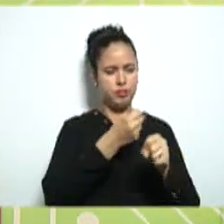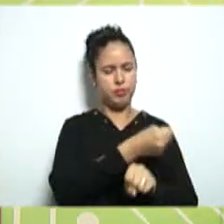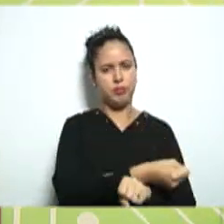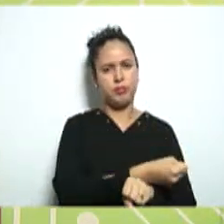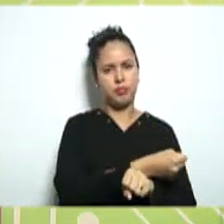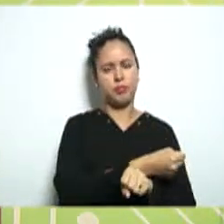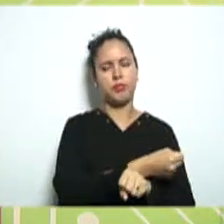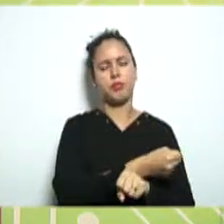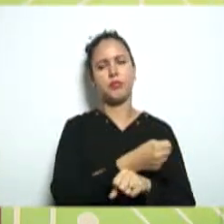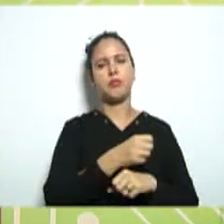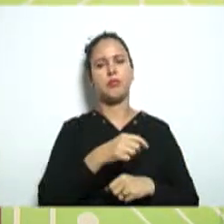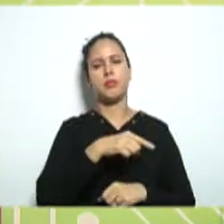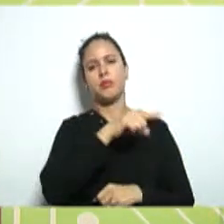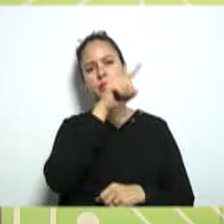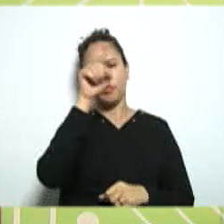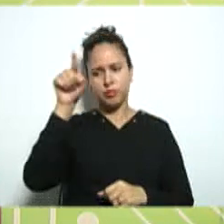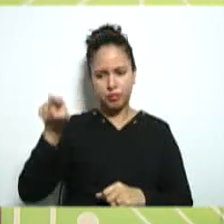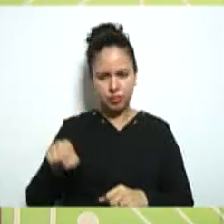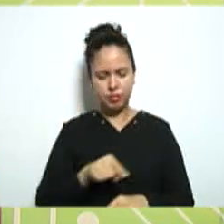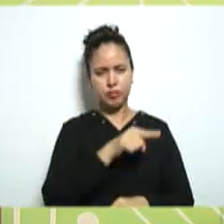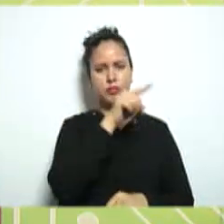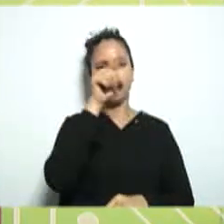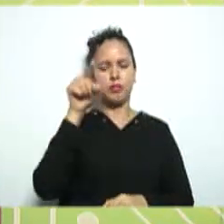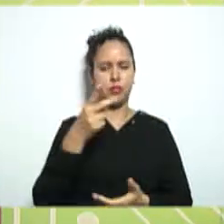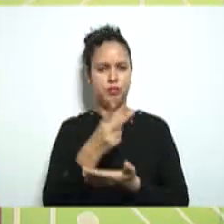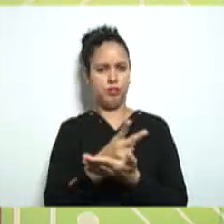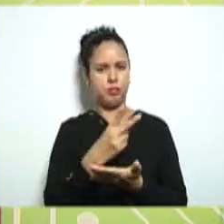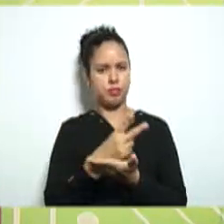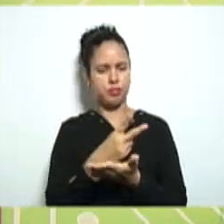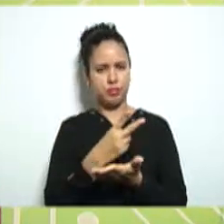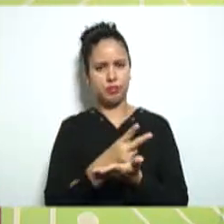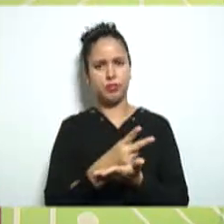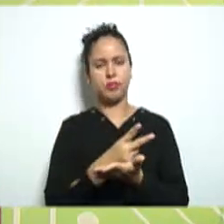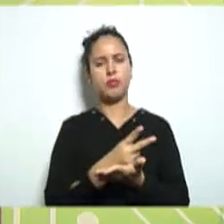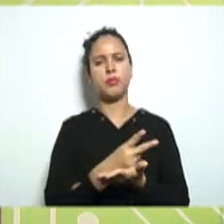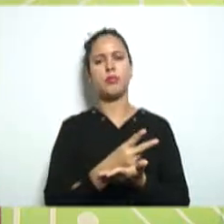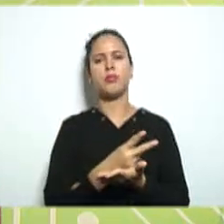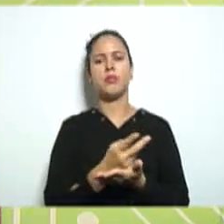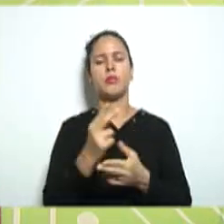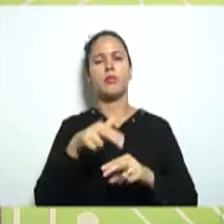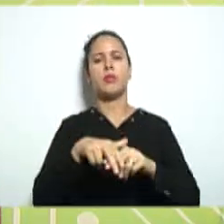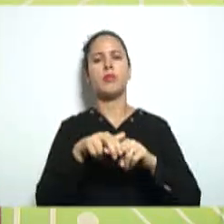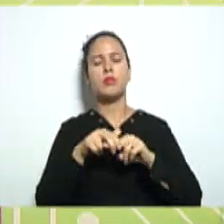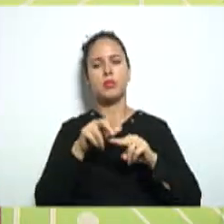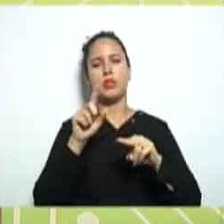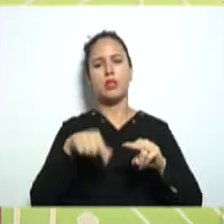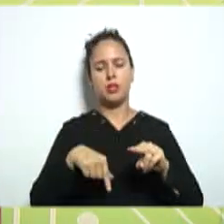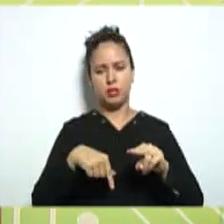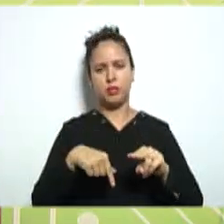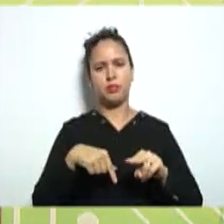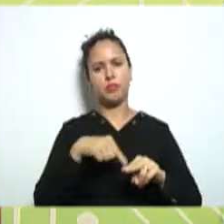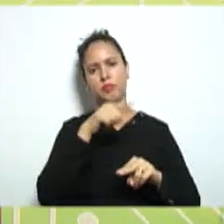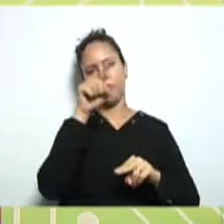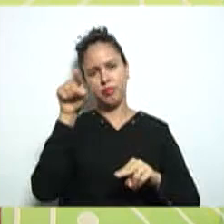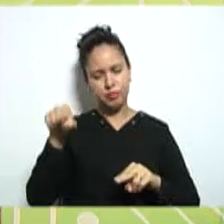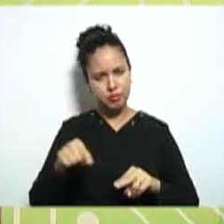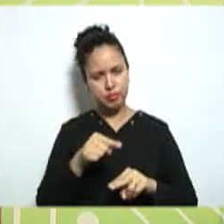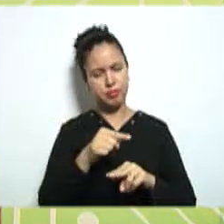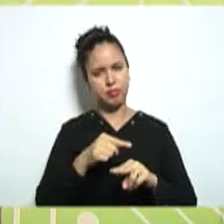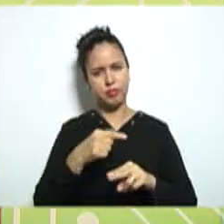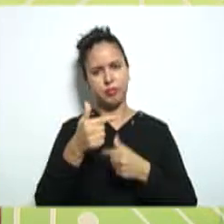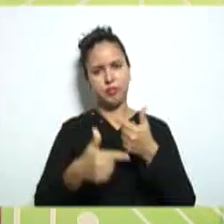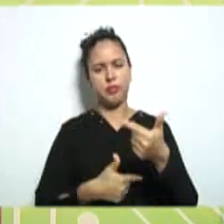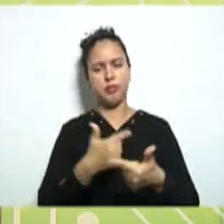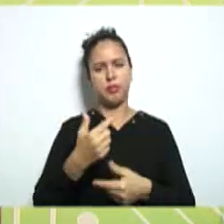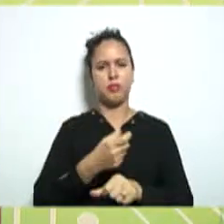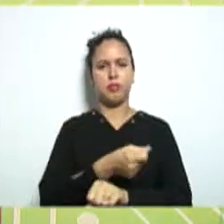escravidão. Então, esse ciclo fica se repetindo. Por isso que é o ciclo do trabalho escravo.